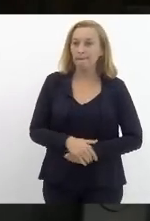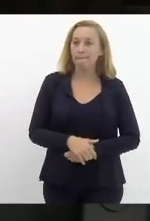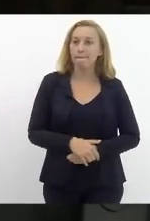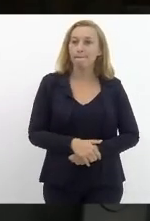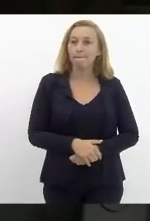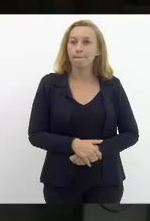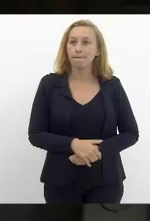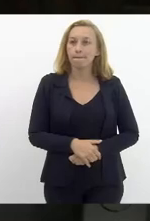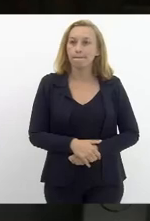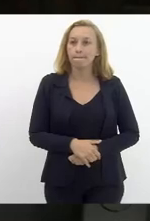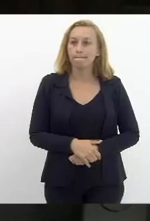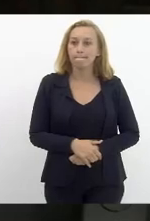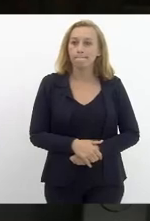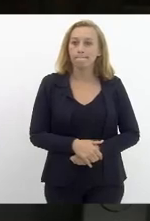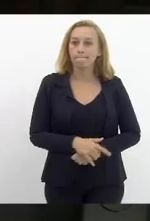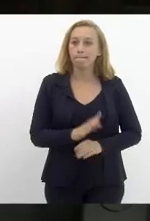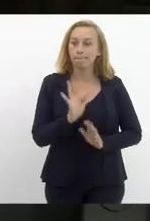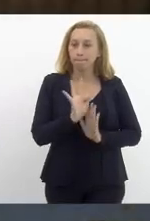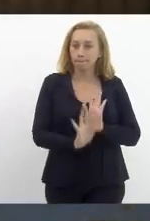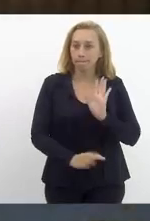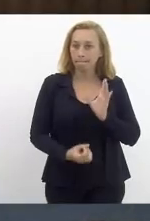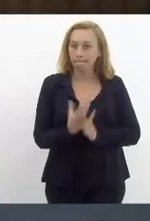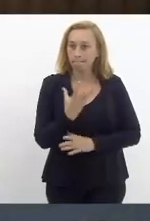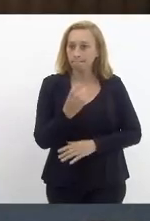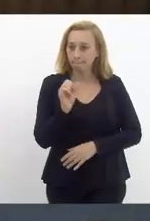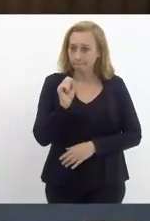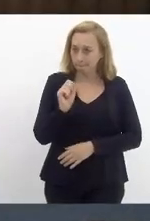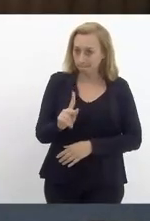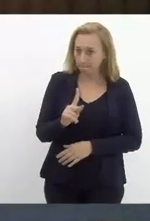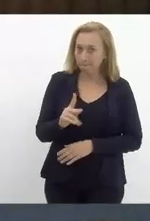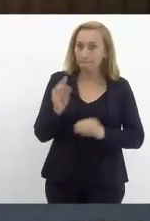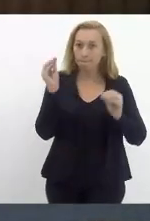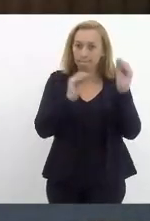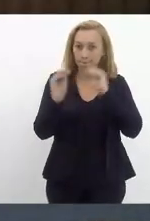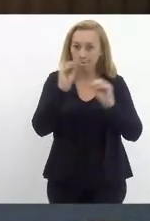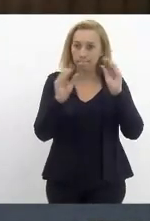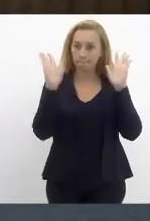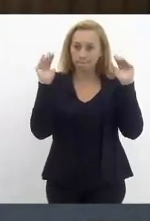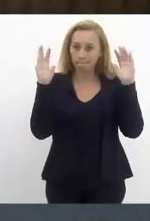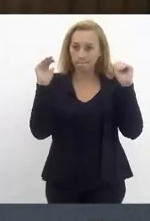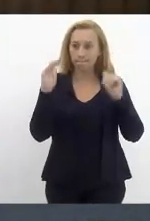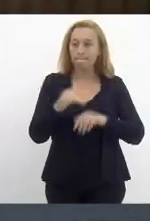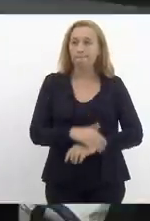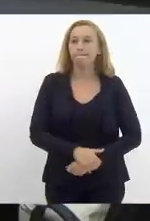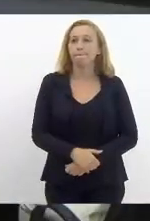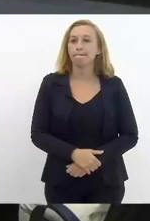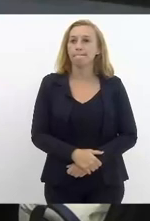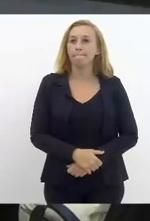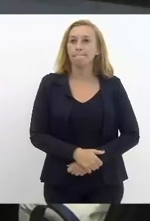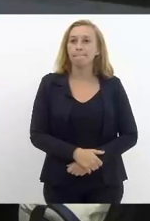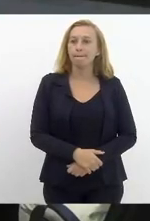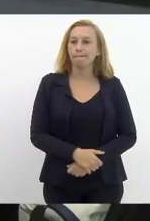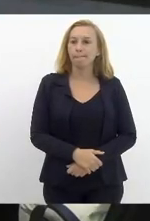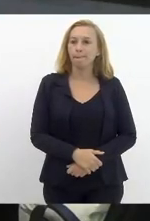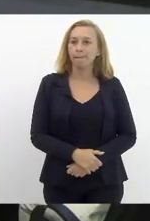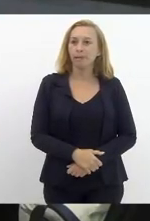E faz um texto só, tá bom? Um beijo. Tchau.